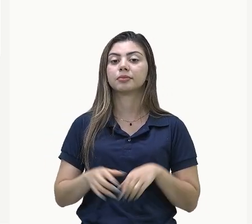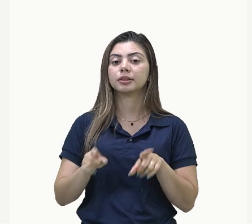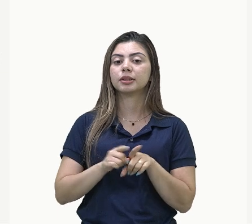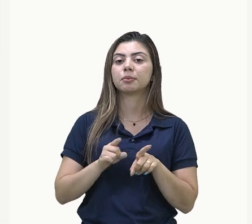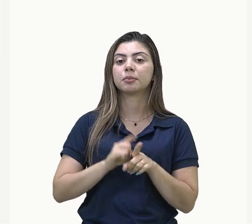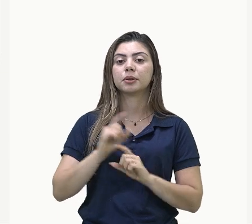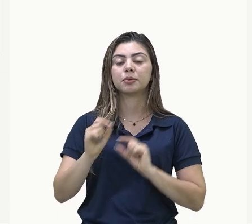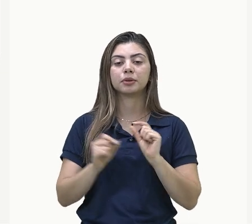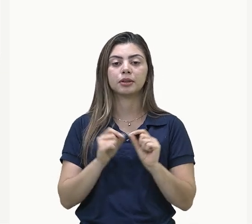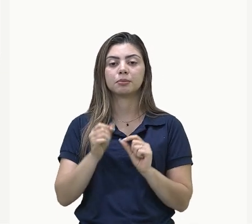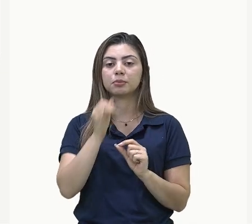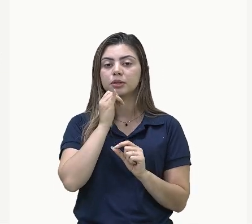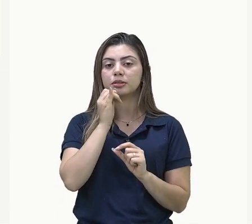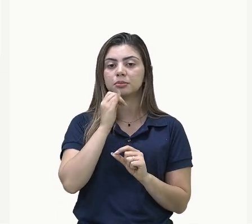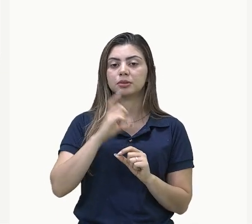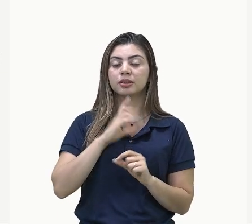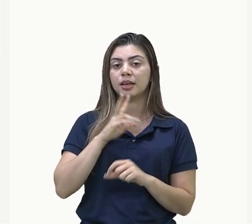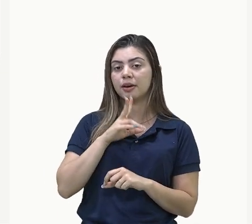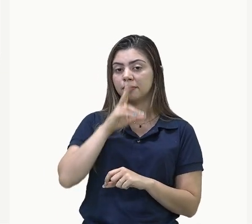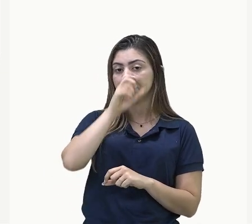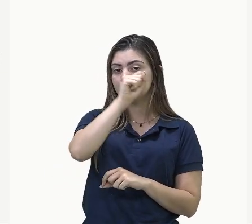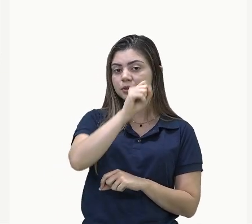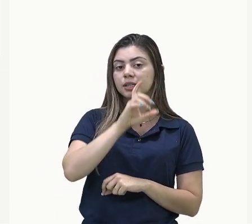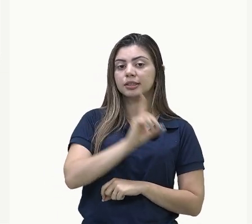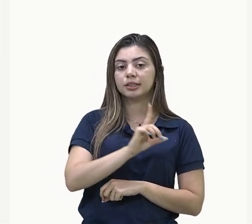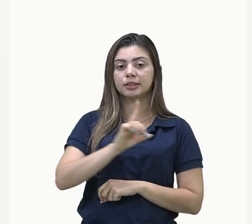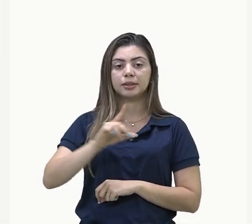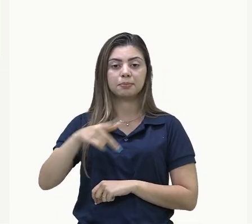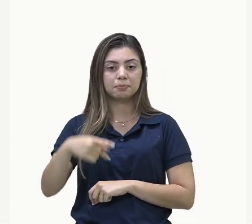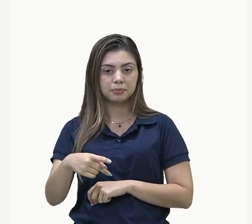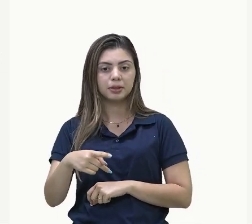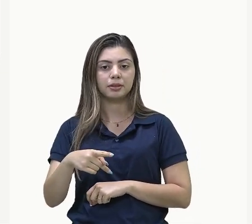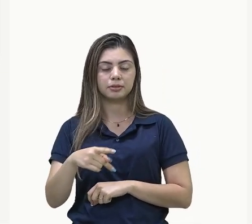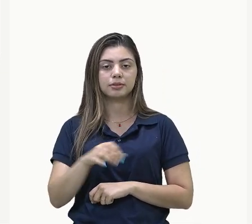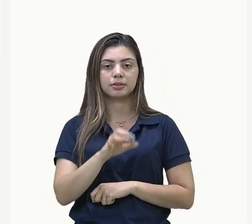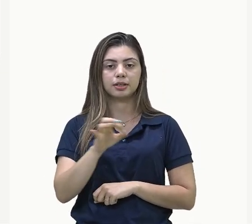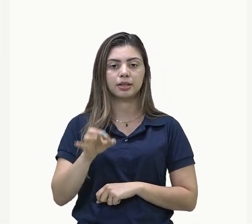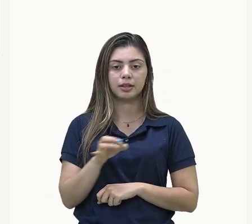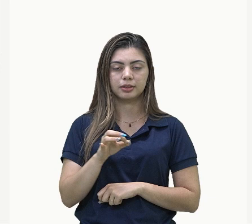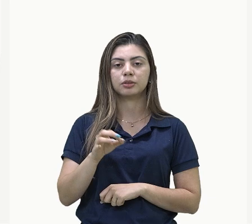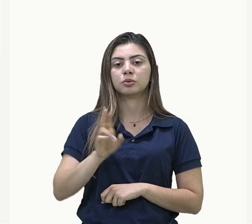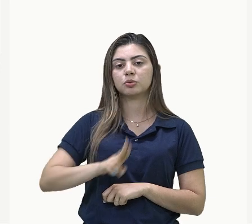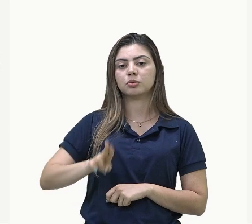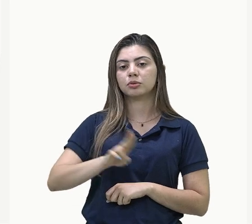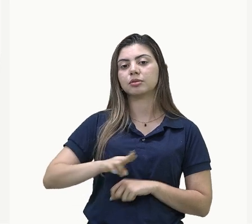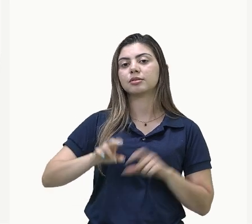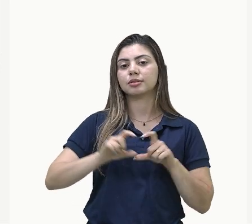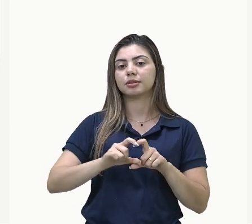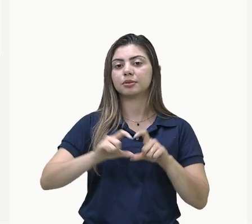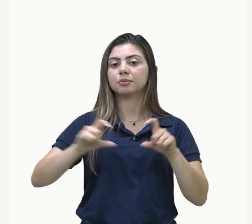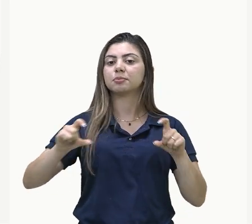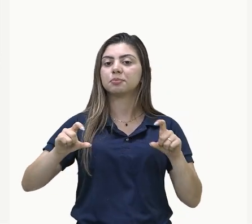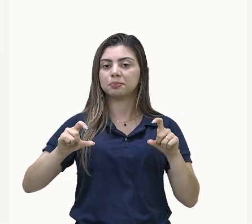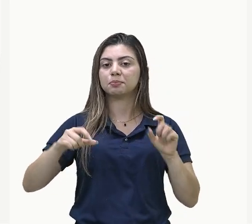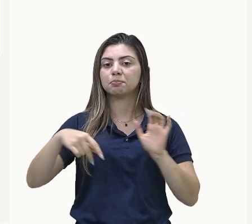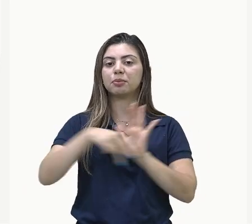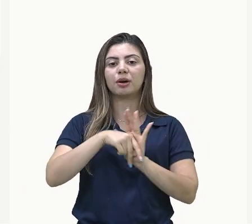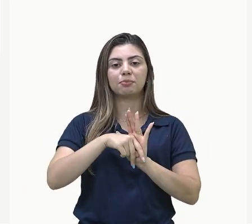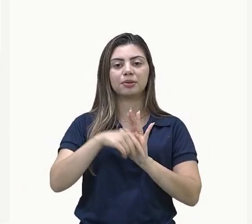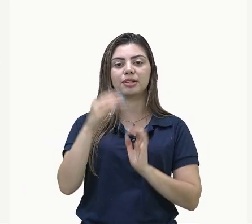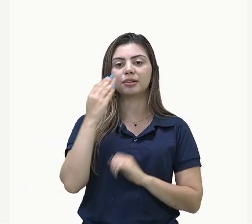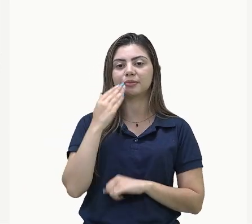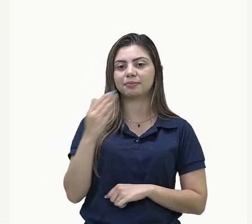força contra-eletromotriz é a DDP aproveitada sob forma útil pelo receptor. E